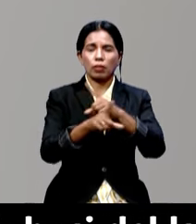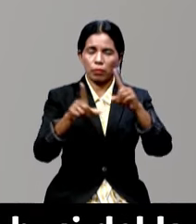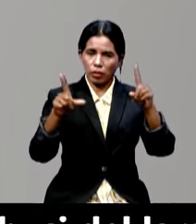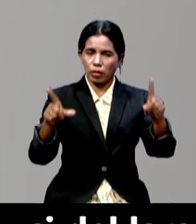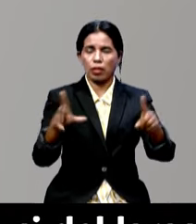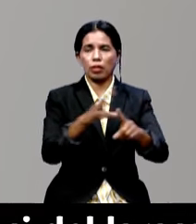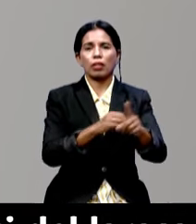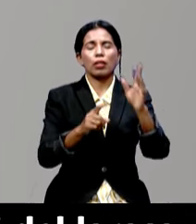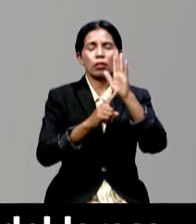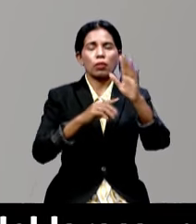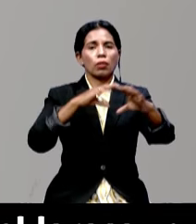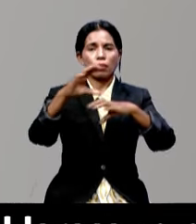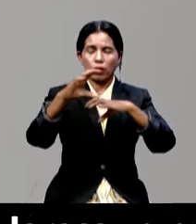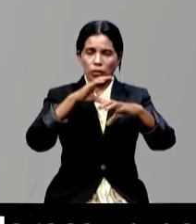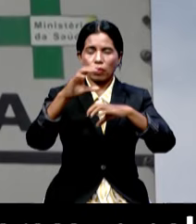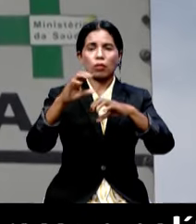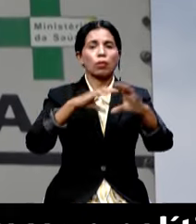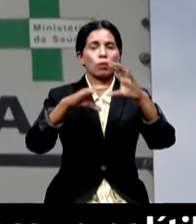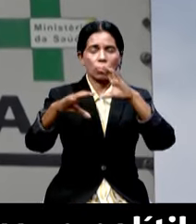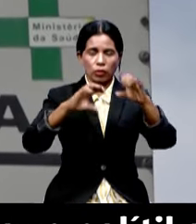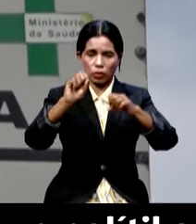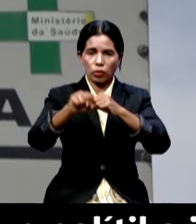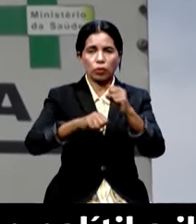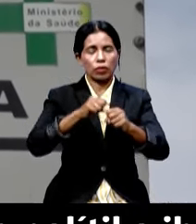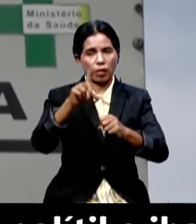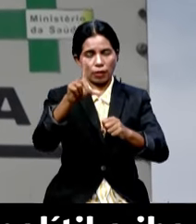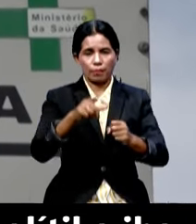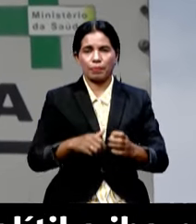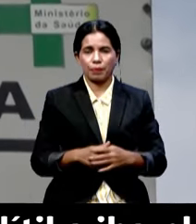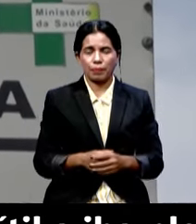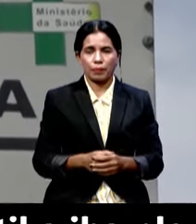imprensa no meio comunicação social. Santina de Jesus, Mário Ferreira, GMN.